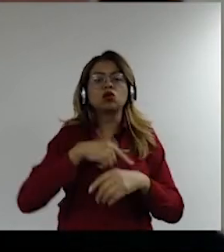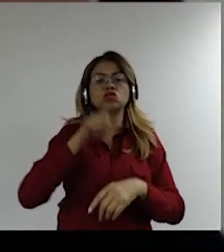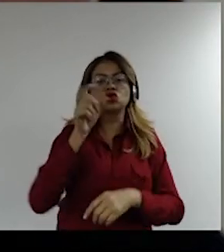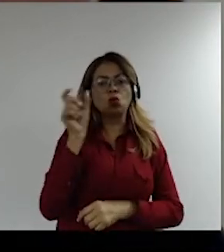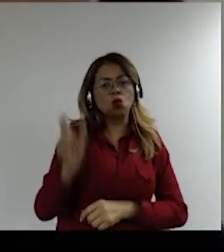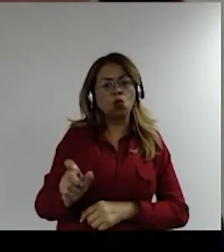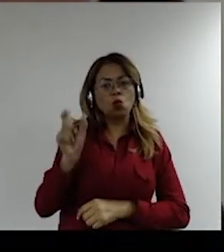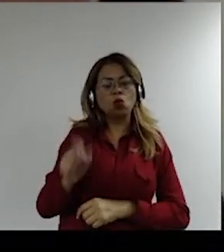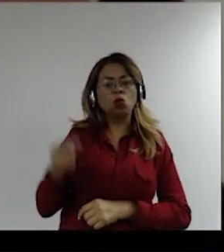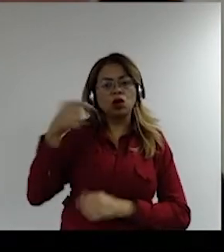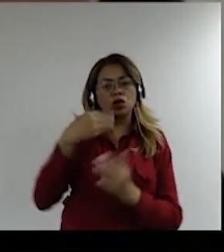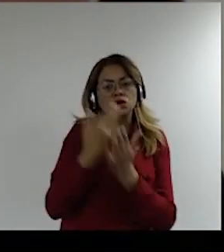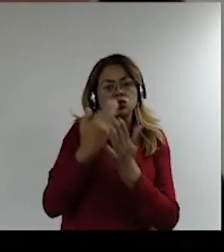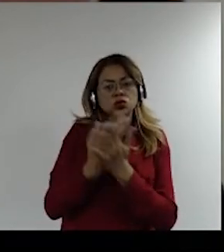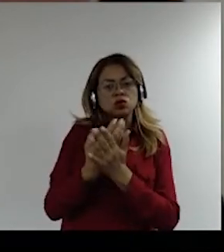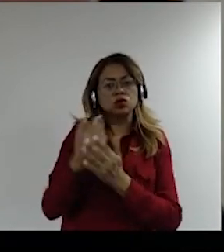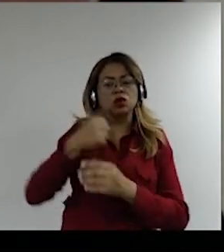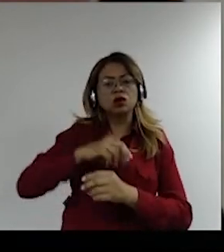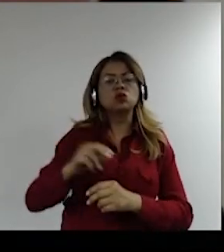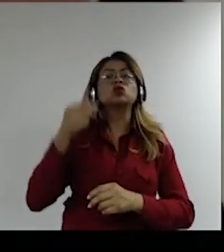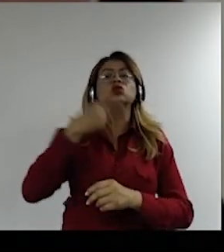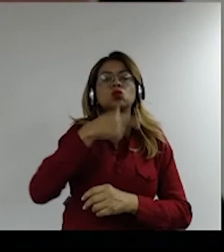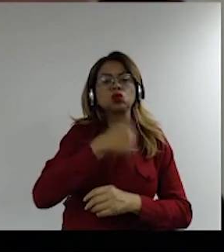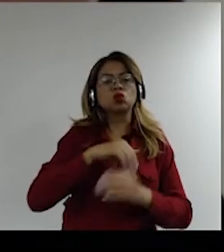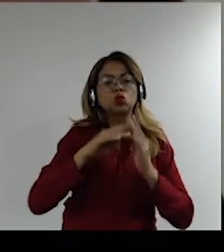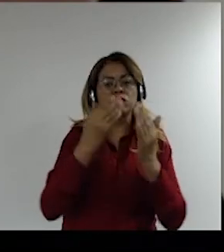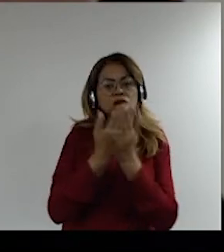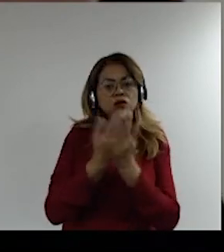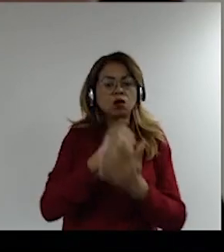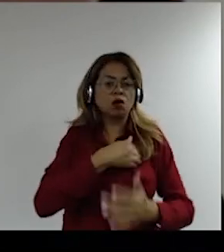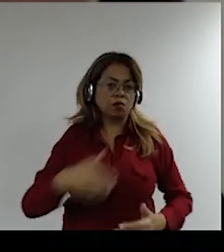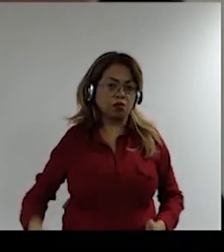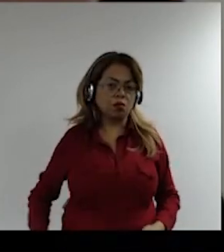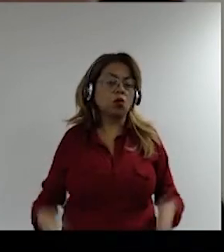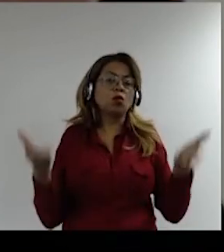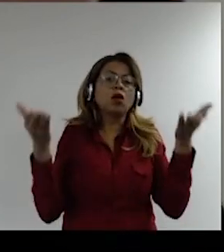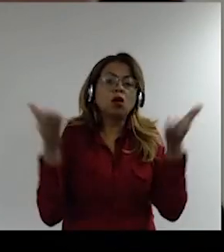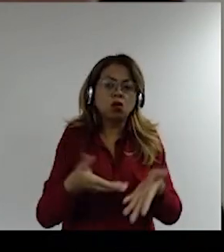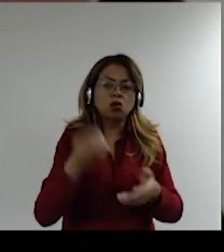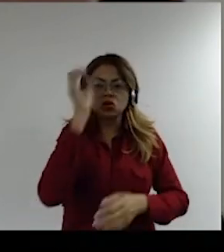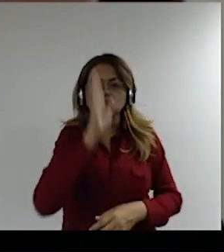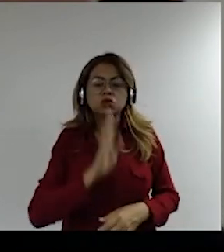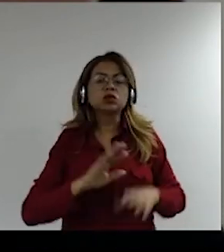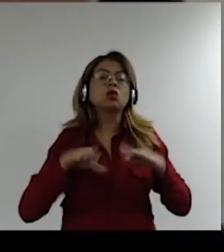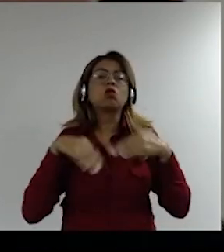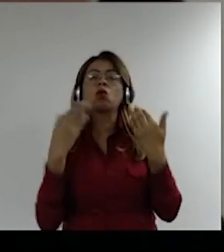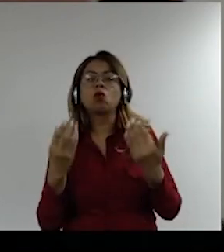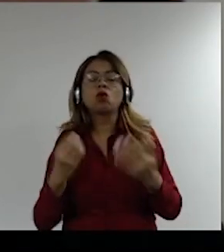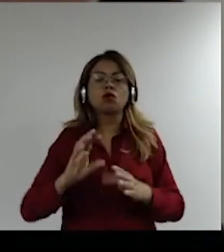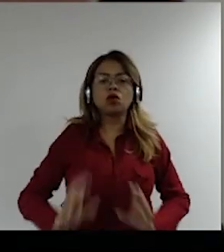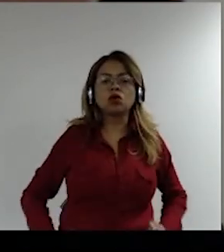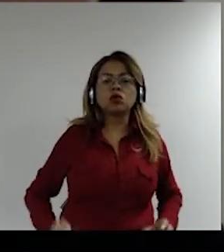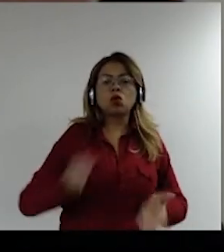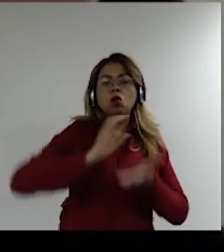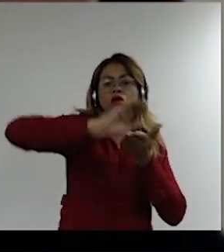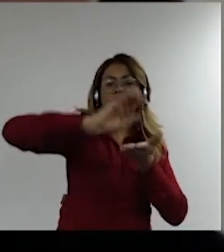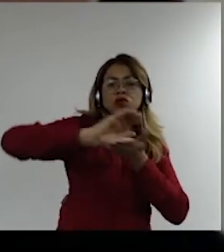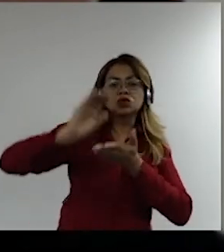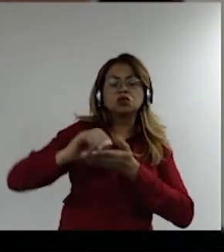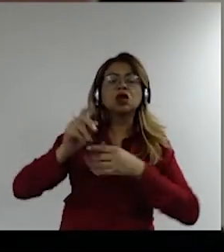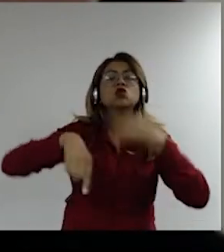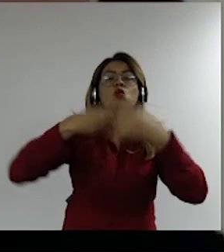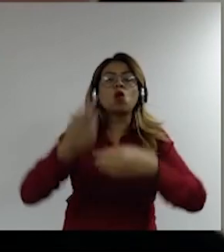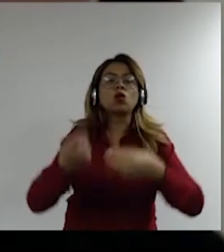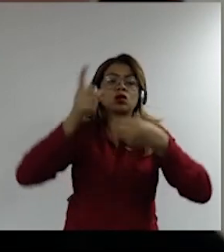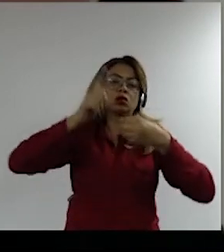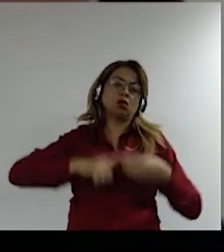público oficial brasileiro? Qual é o custo disso? Qual é o custo que leva a isso? Qual foi o investimento que foi feito? Qual o retorno